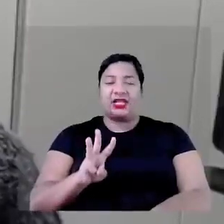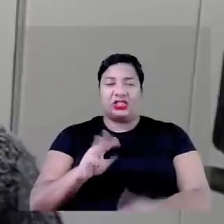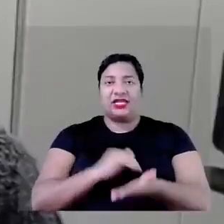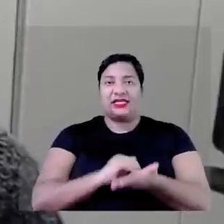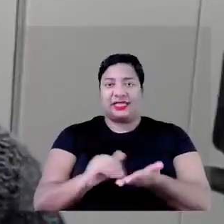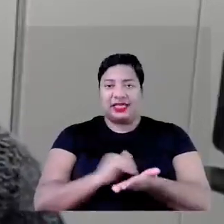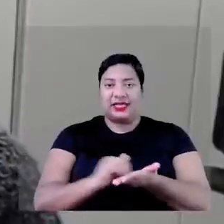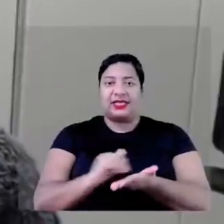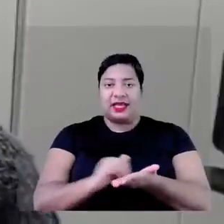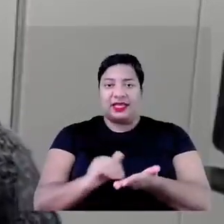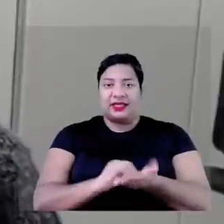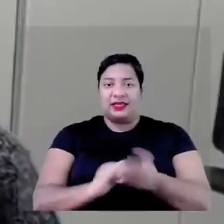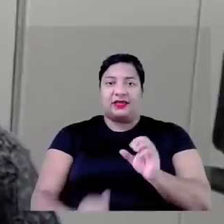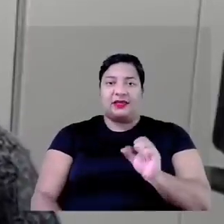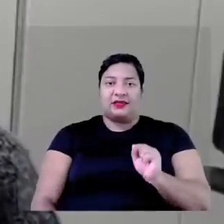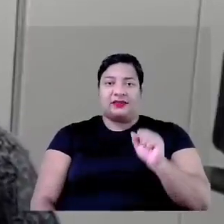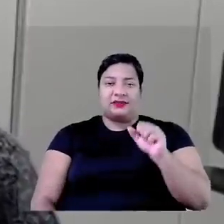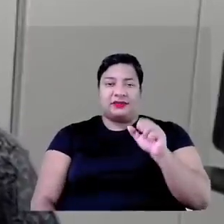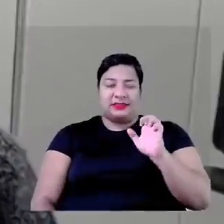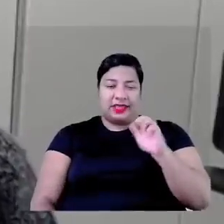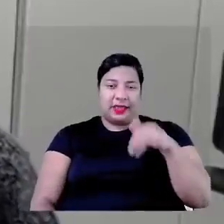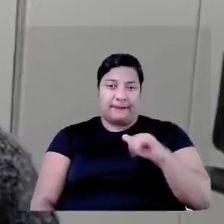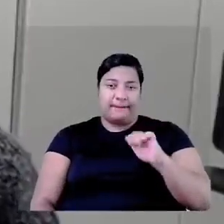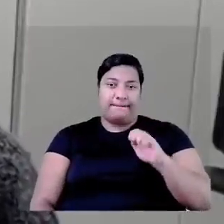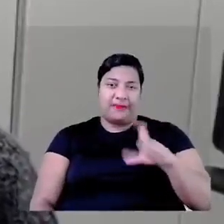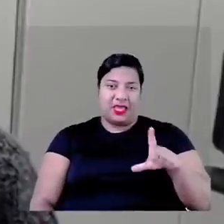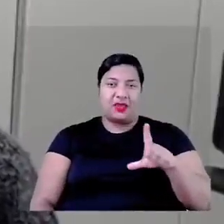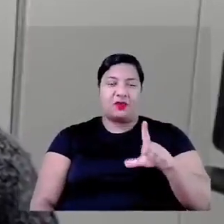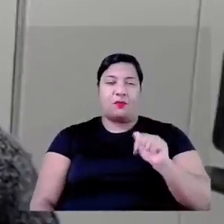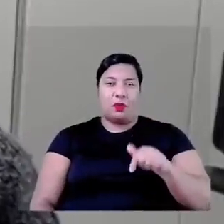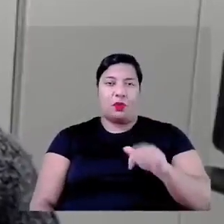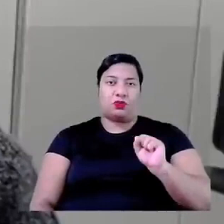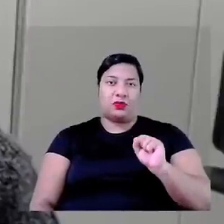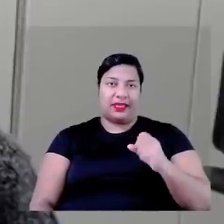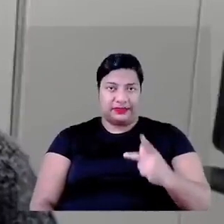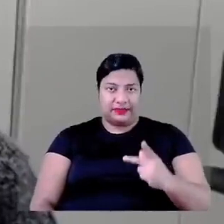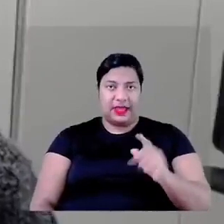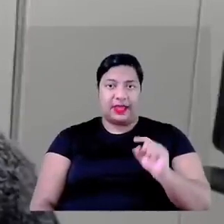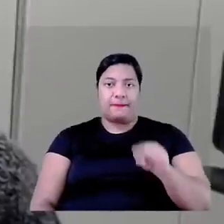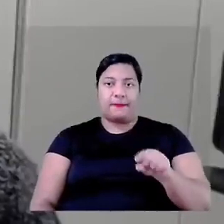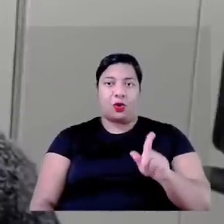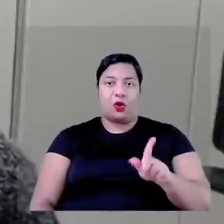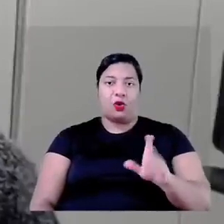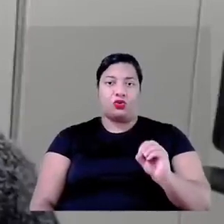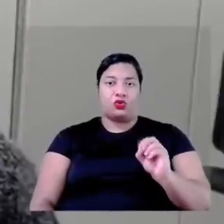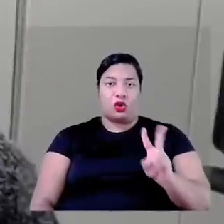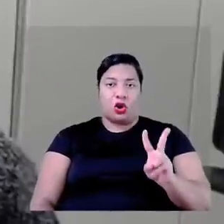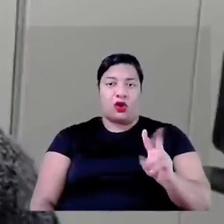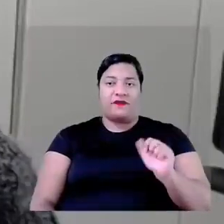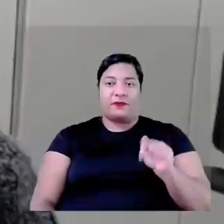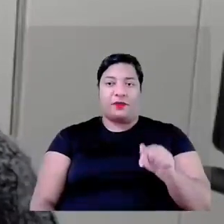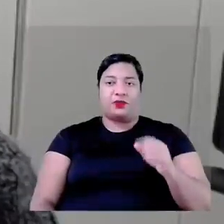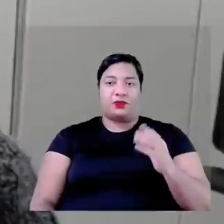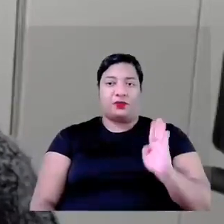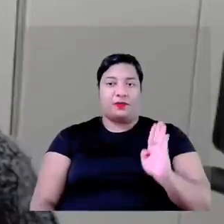cemil.sp.gov.br, para quem quiser conhecer. E sob essa ótica do planejamento estratégico relacionado à mudança